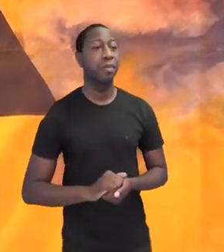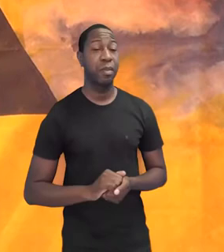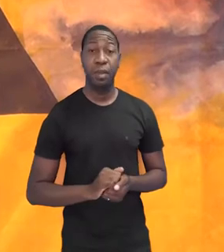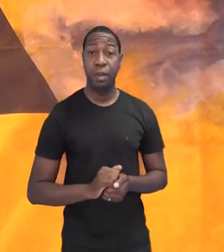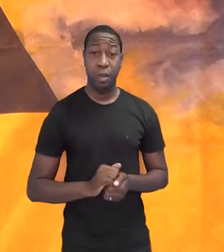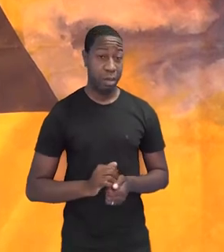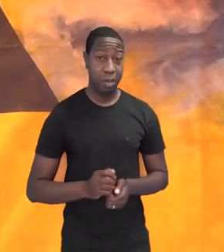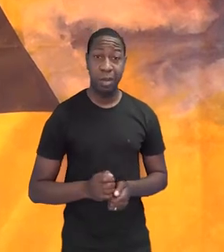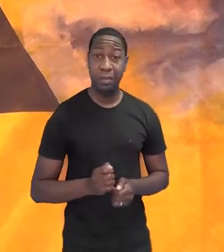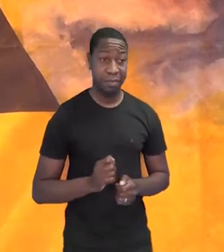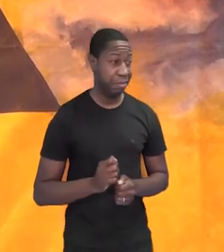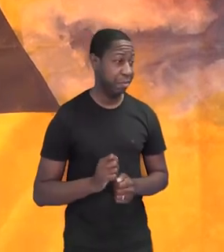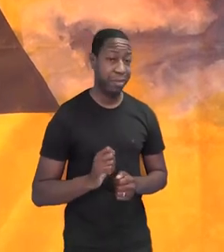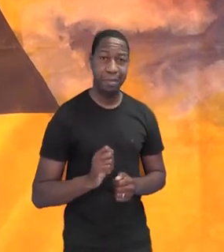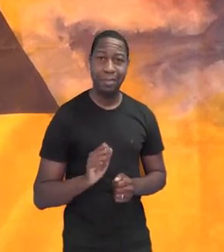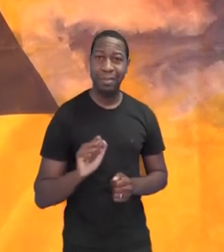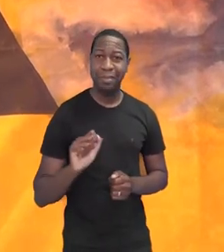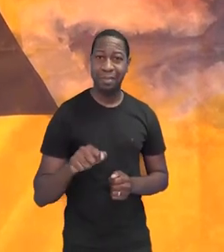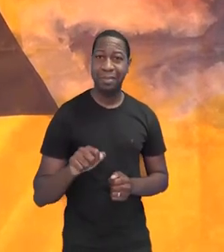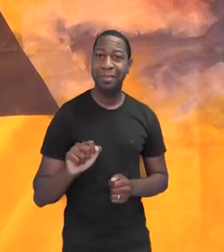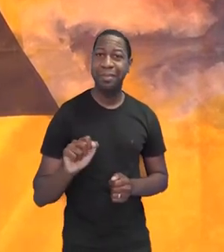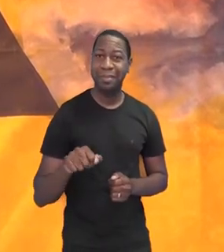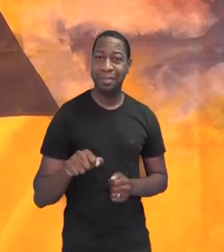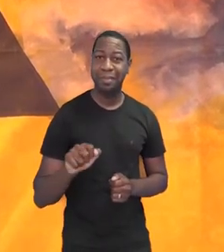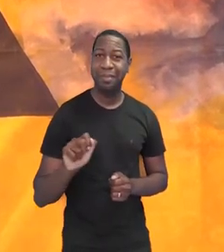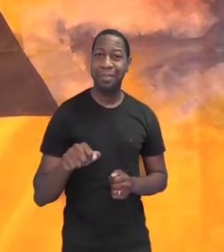dança do berço, sim.